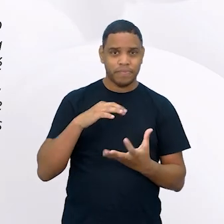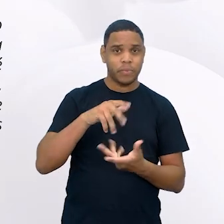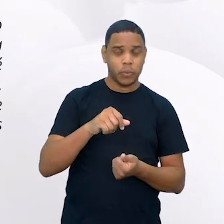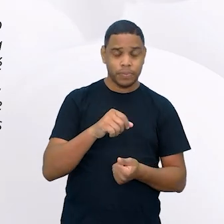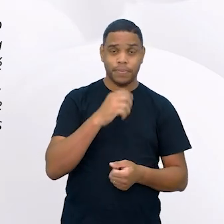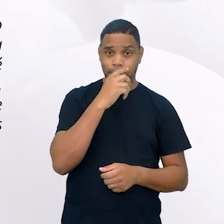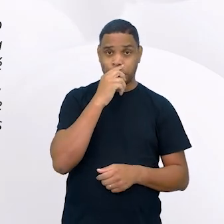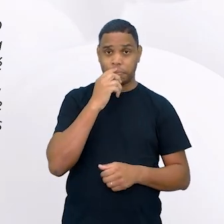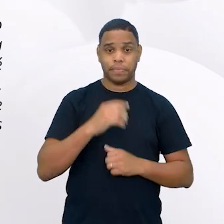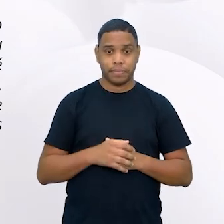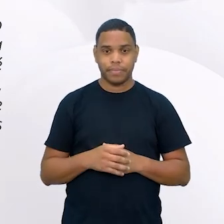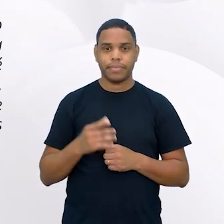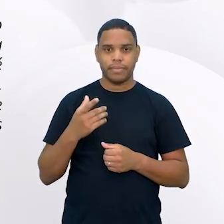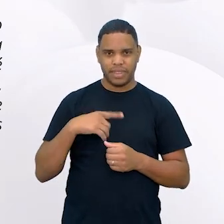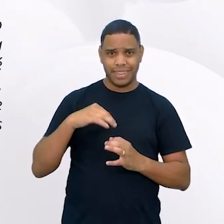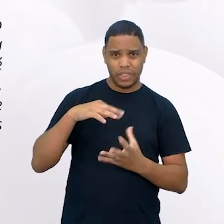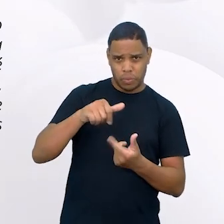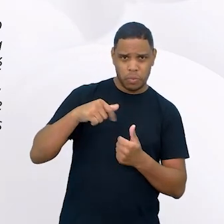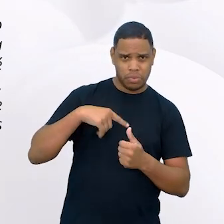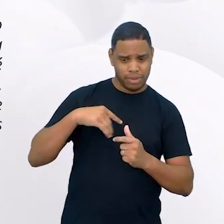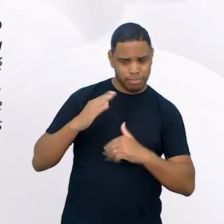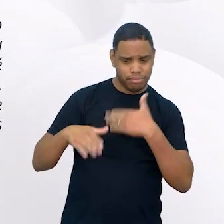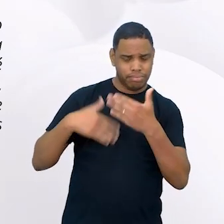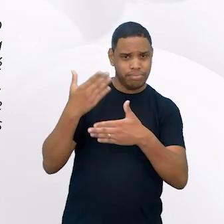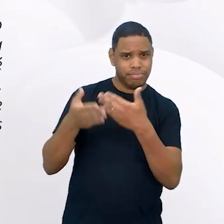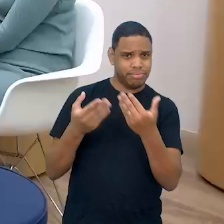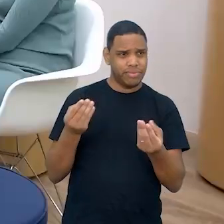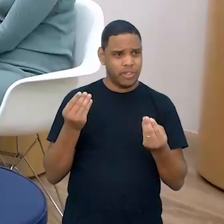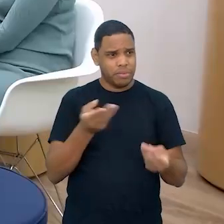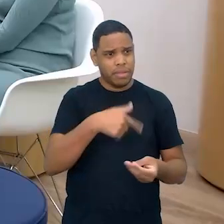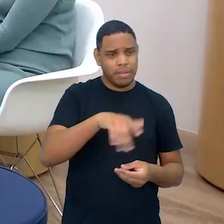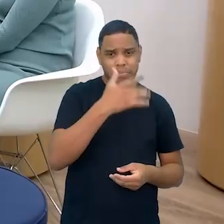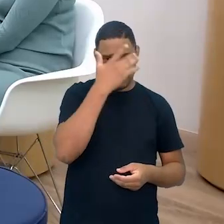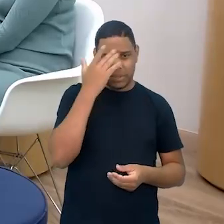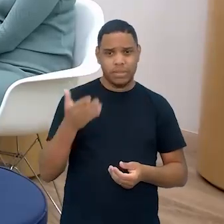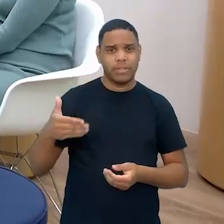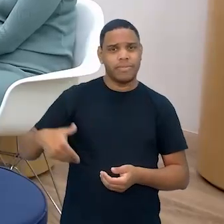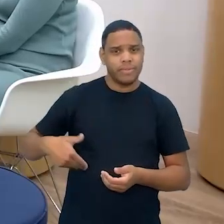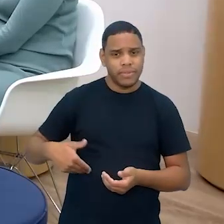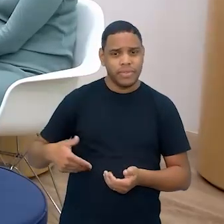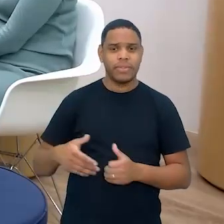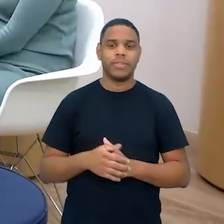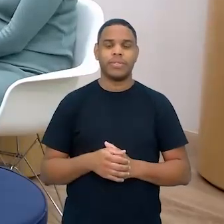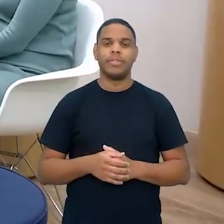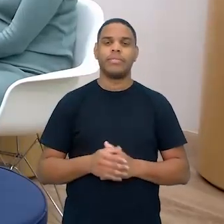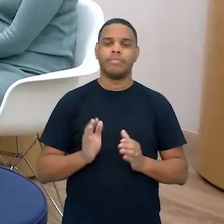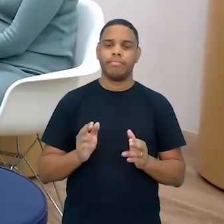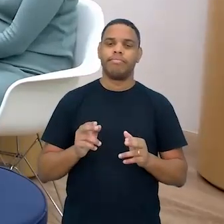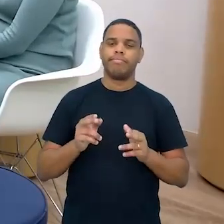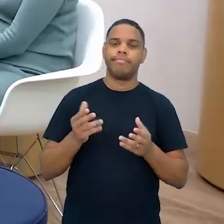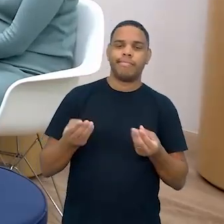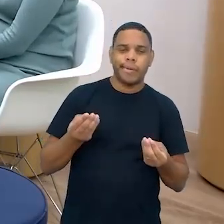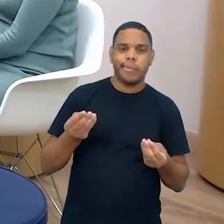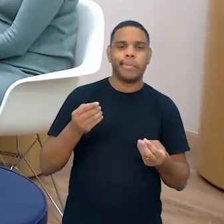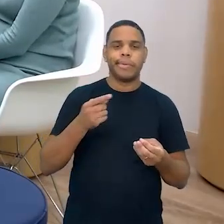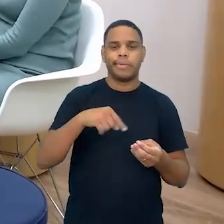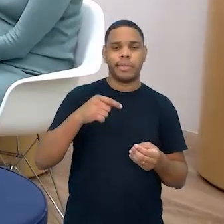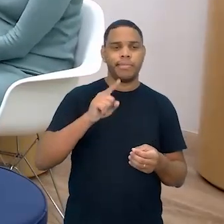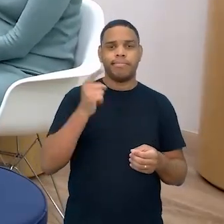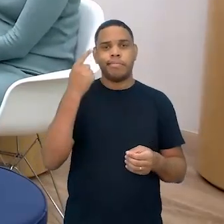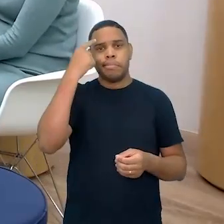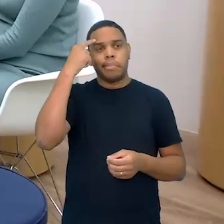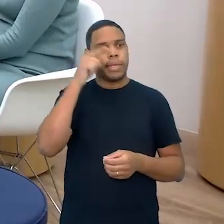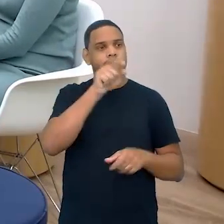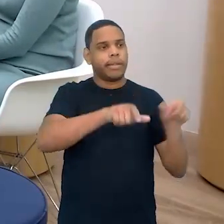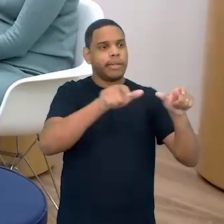a progredir nessas formas, né? Sem dúvida. Sempre na verdade, de separar um do outro e não pensar